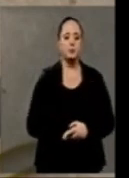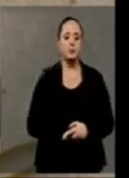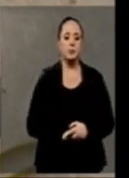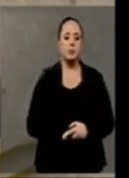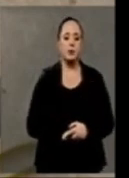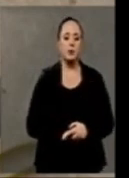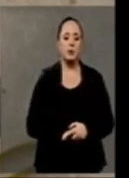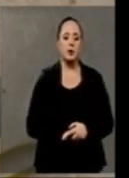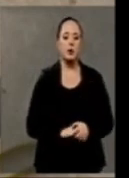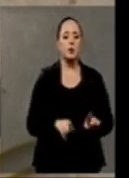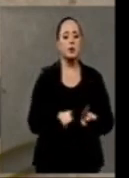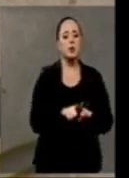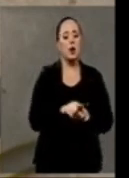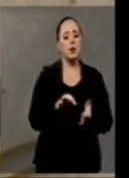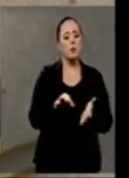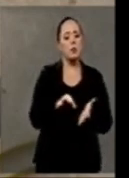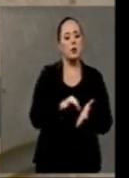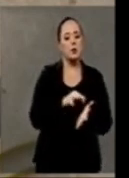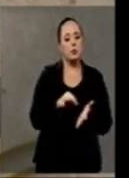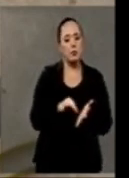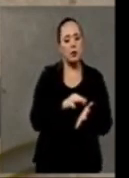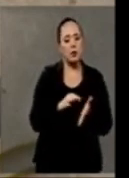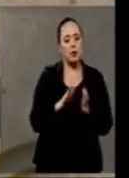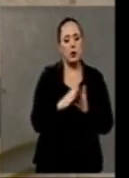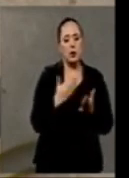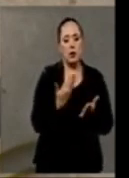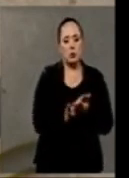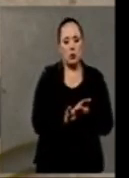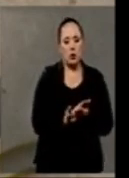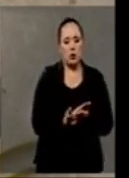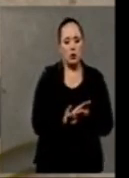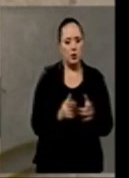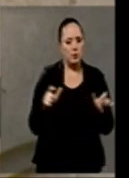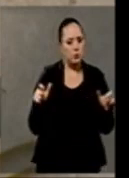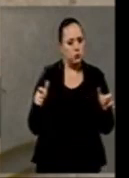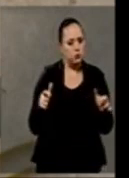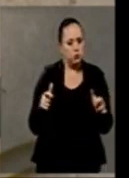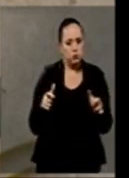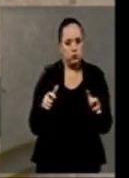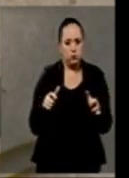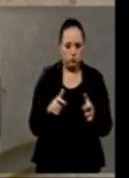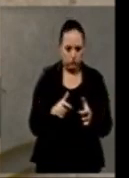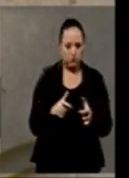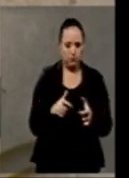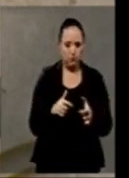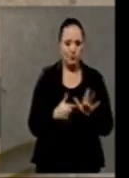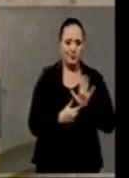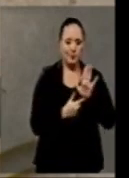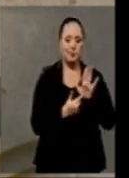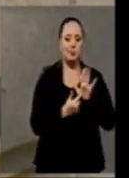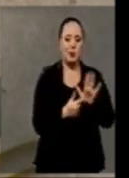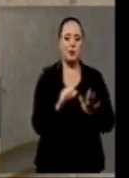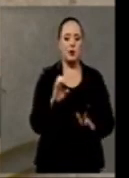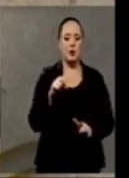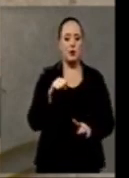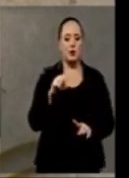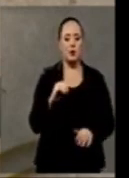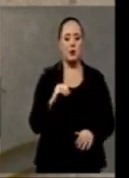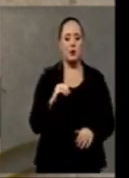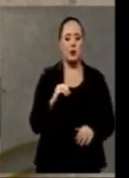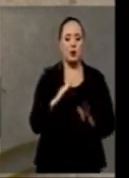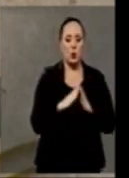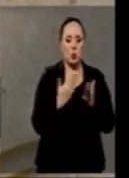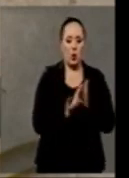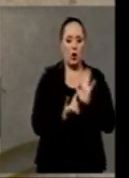de matrículas na educação básica foi acentuadamente reduzido conforme indica o censo escolar do ano que passou